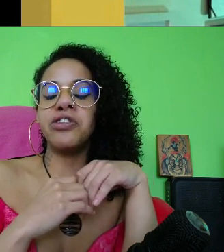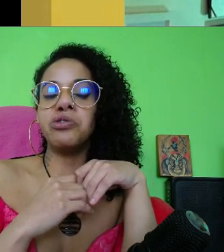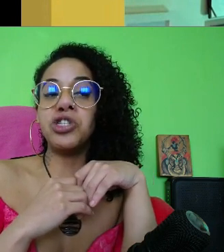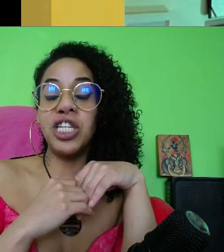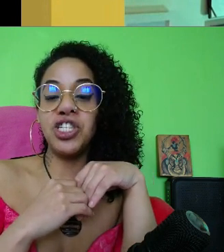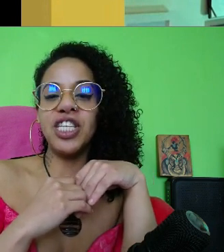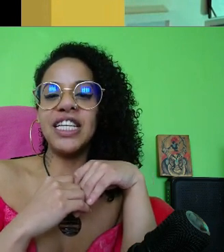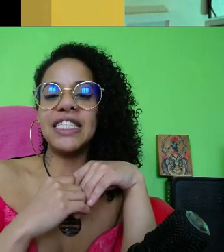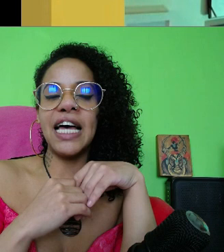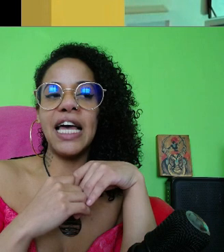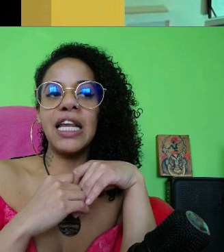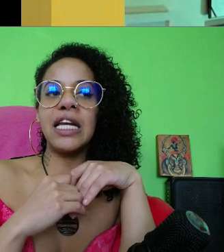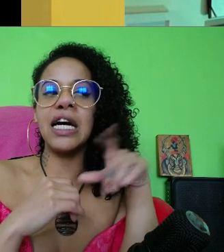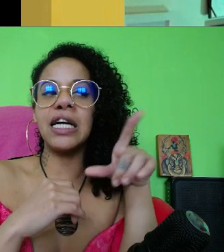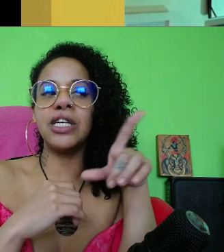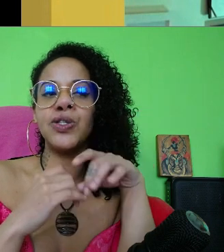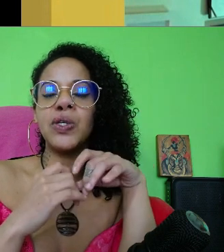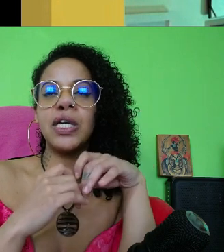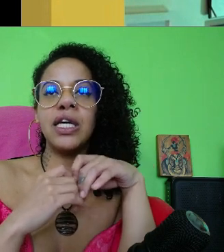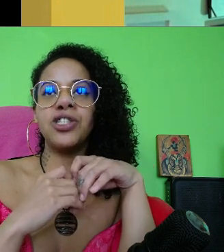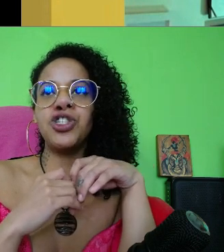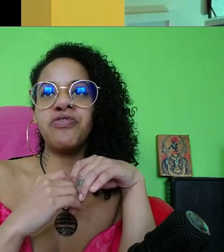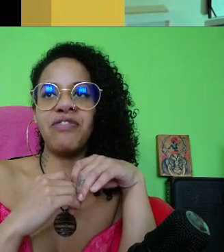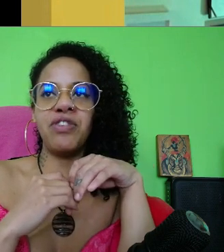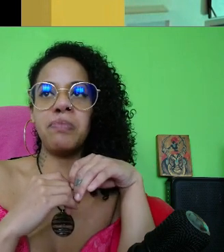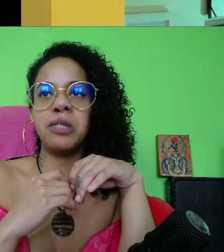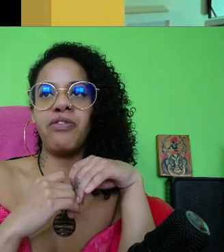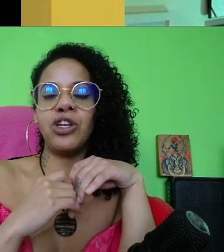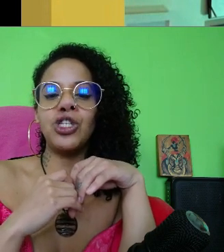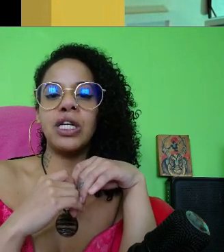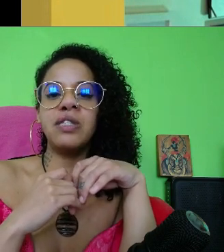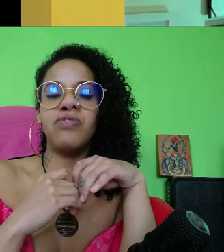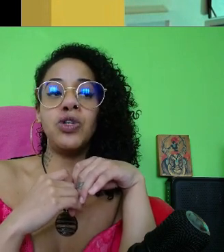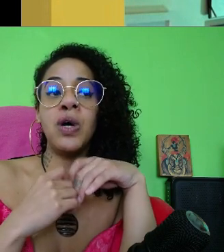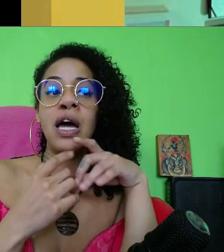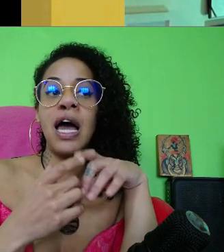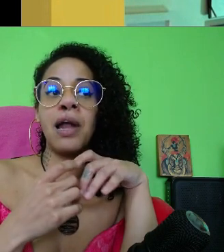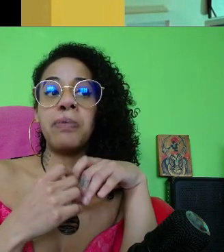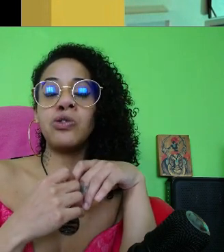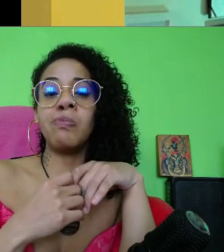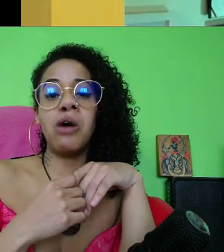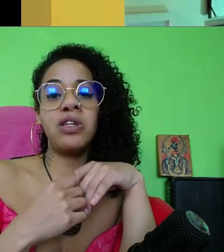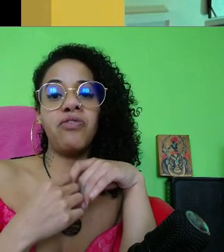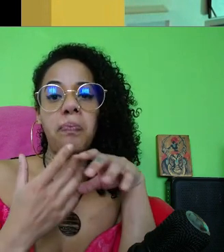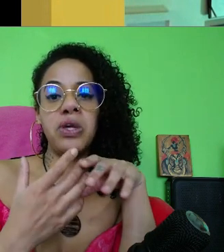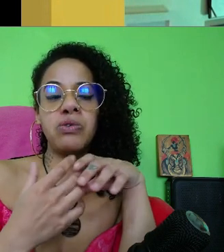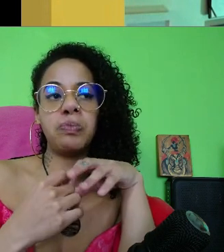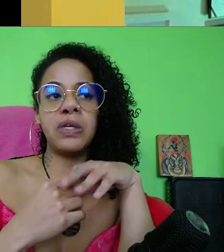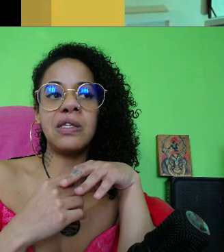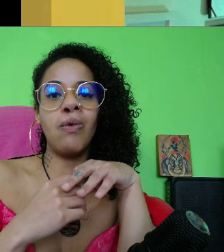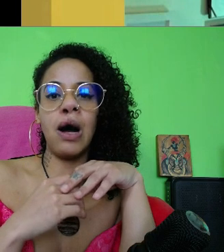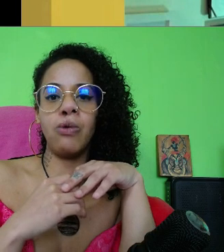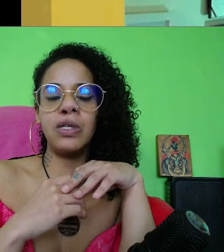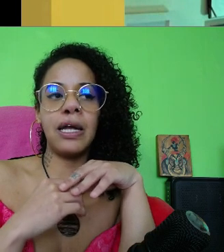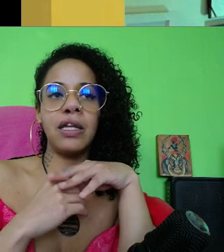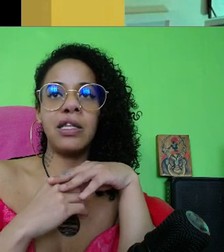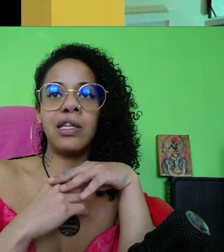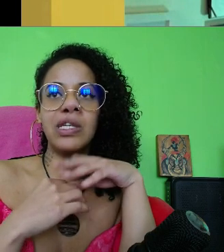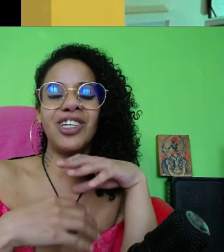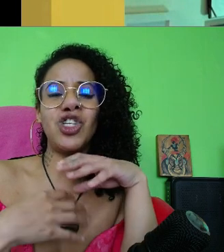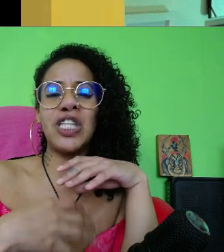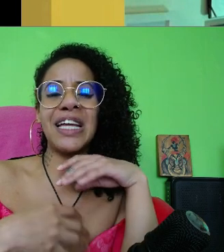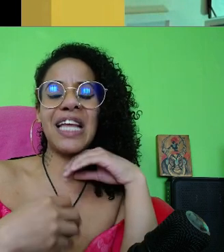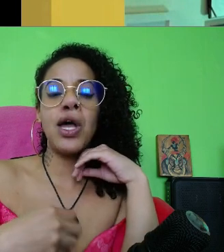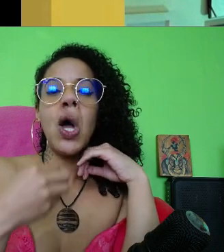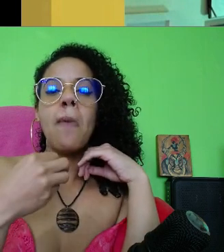aí que foram dirigidas a ela né acredito que a gente vai ver mais para frente nesse vídeo ela passou mal teve um pico de pressão alta né